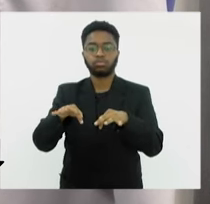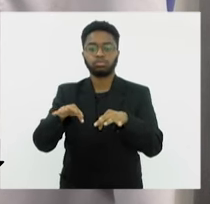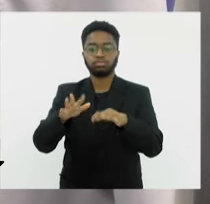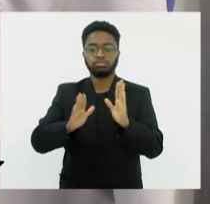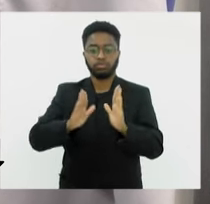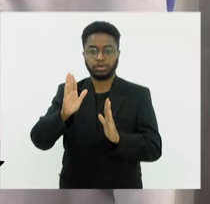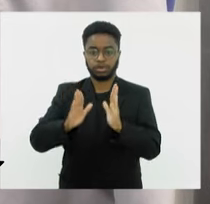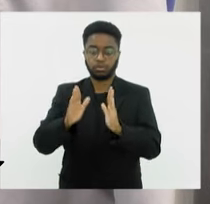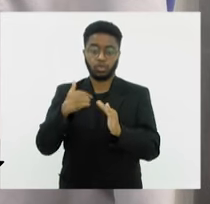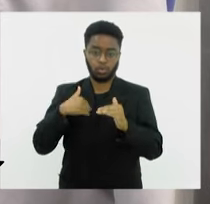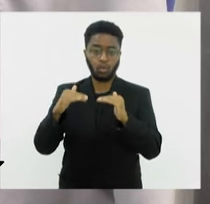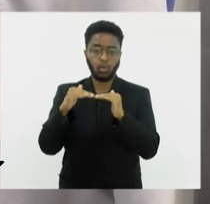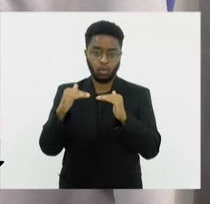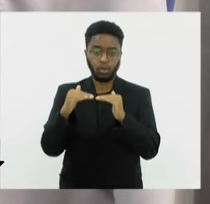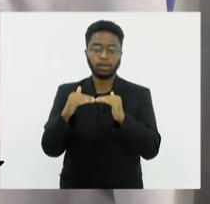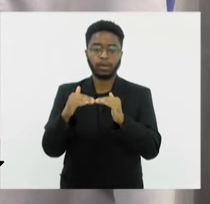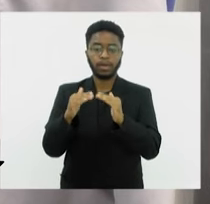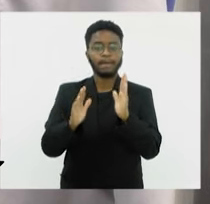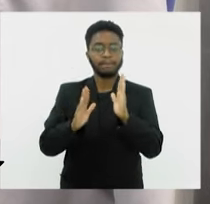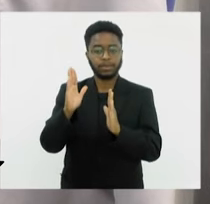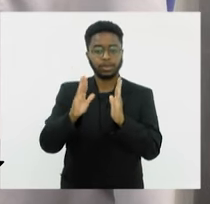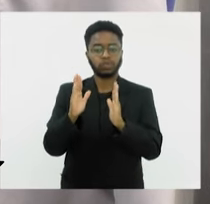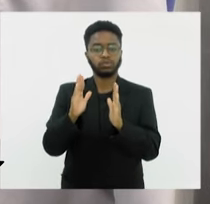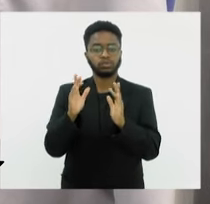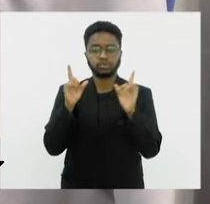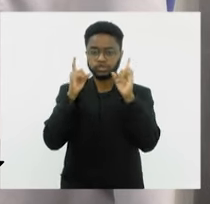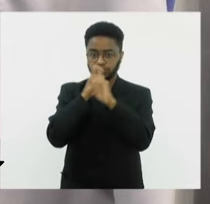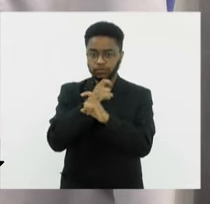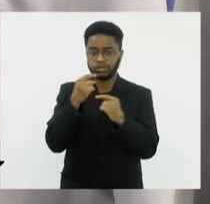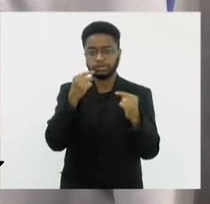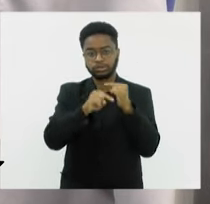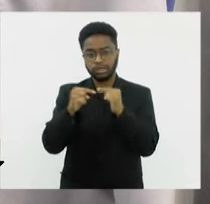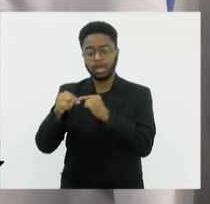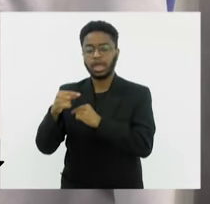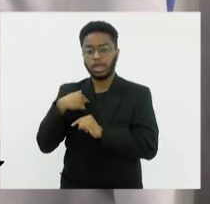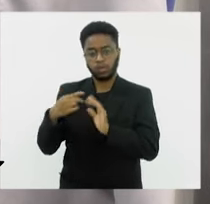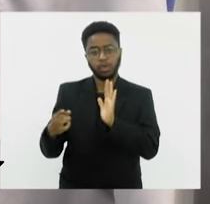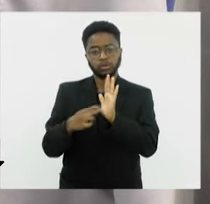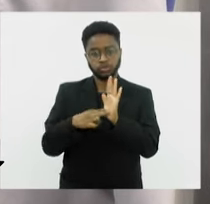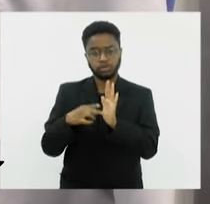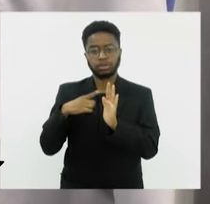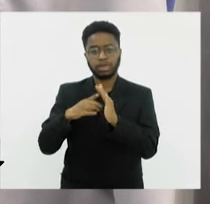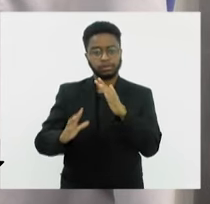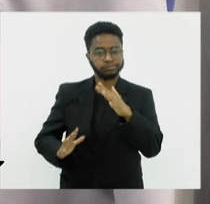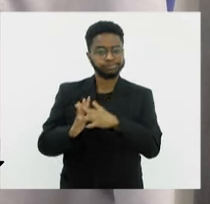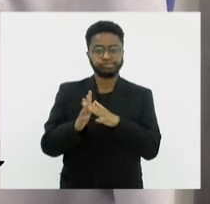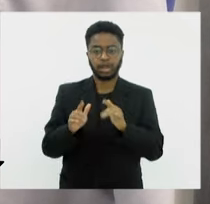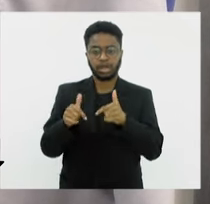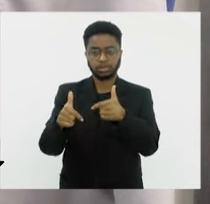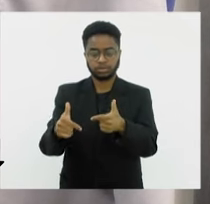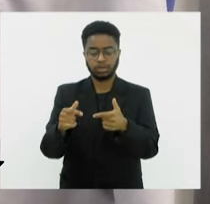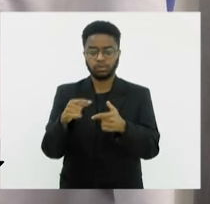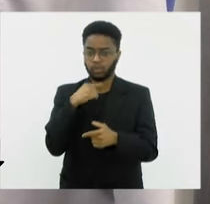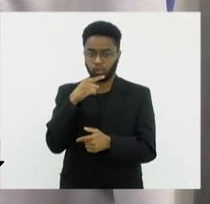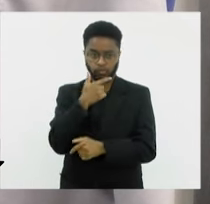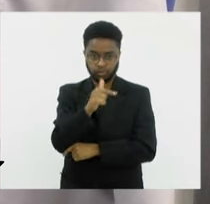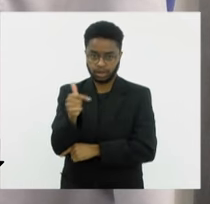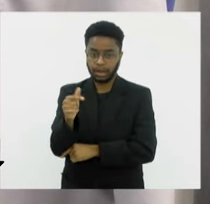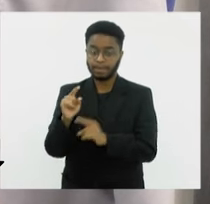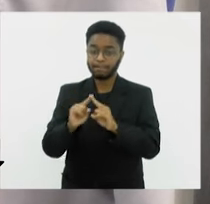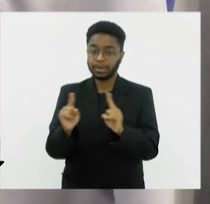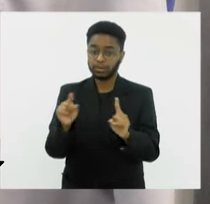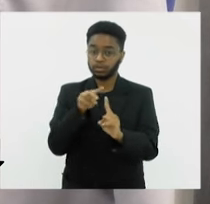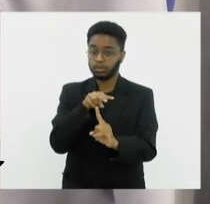Que eu concordo, foi um período nebuloso, controverso, admito os excessos que aconteceram, não há dúvida alguma, mas, sob o